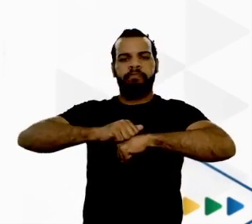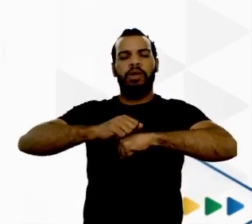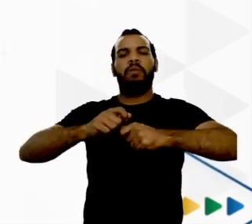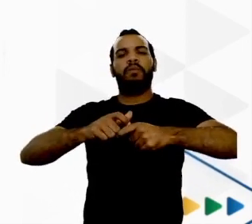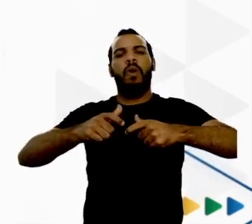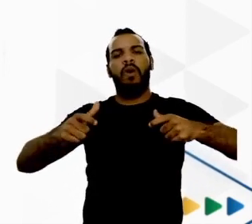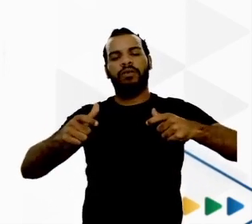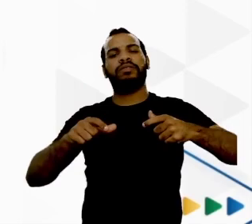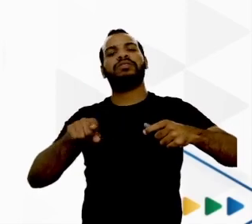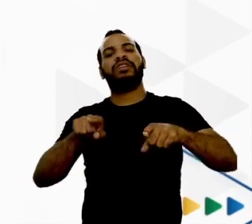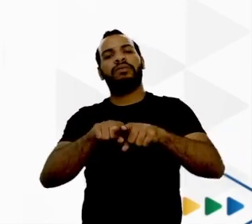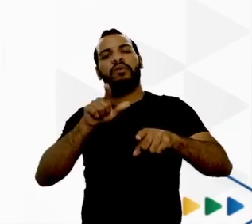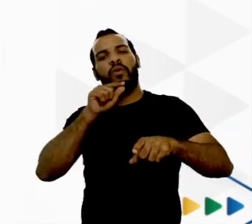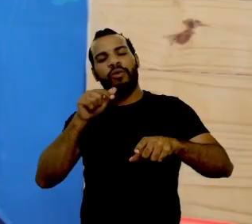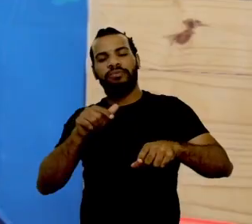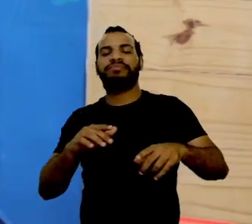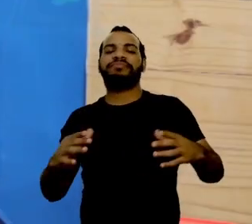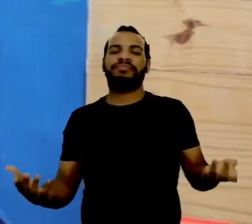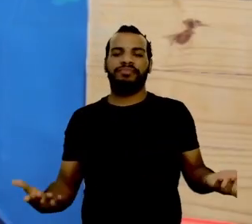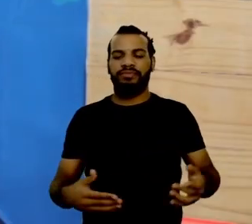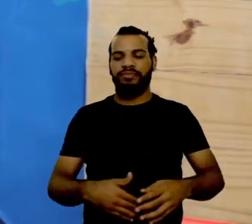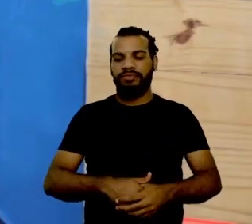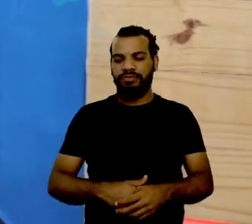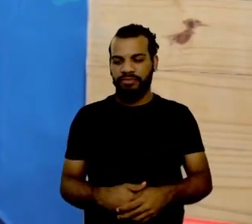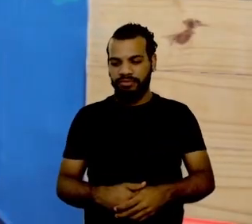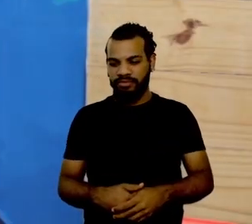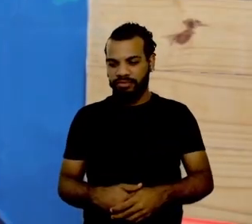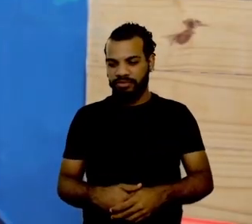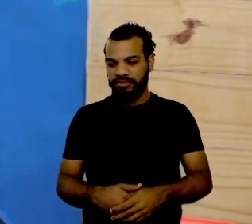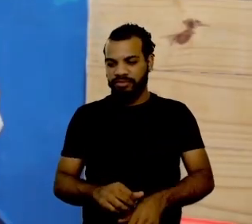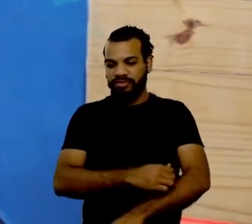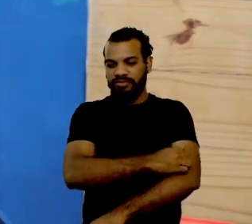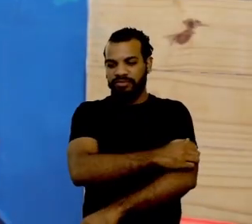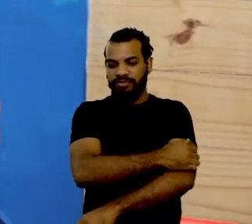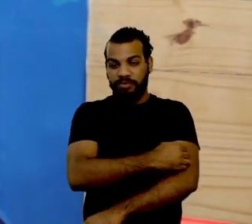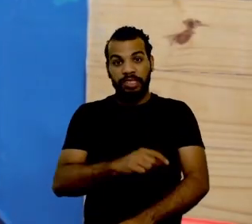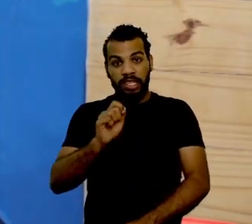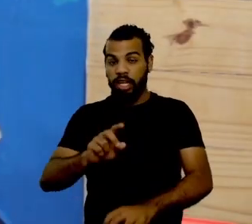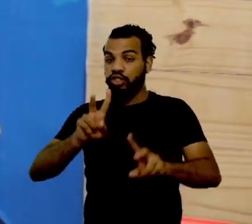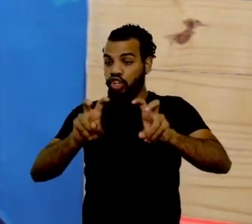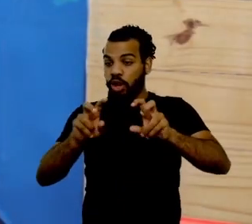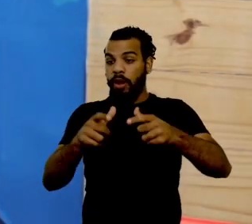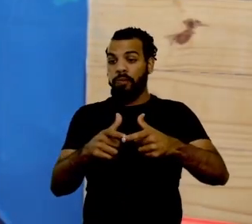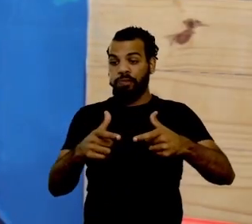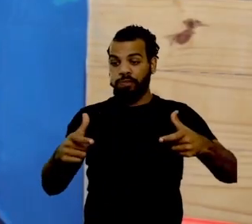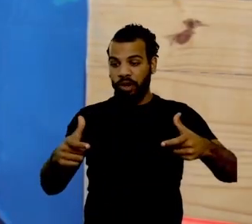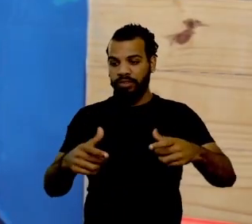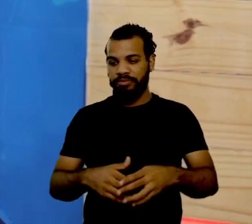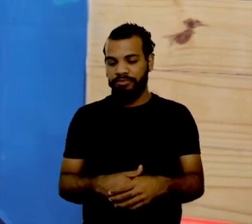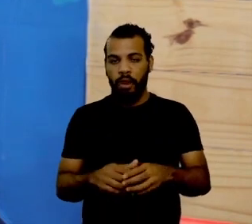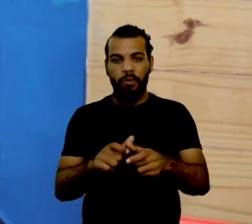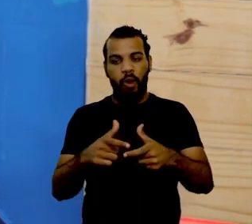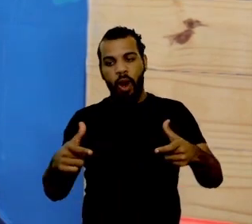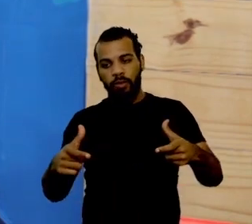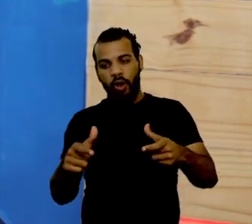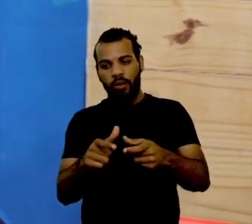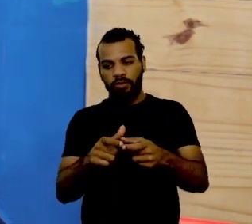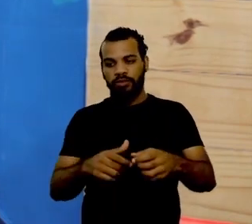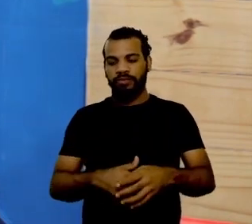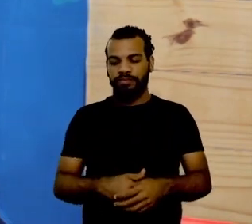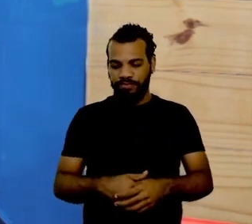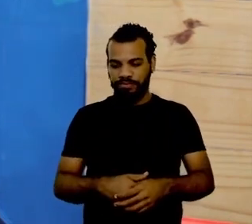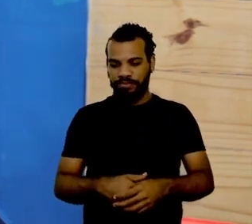espanhol, la dilatación. Ok? La dilatación. Dilatar